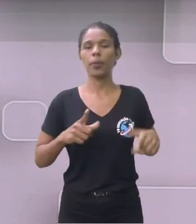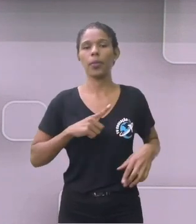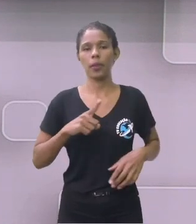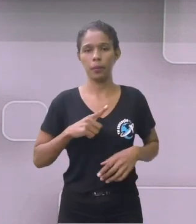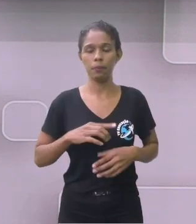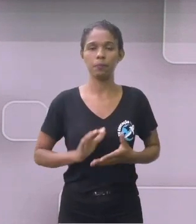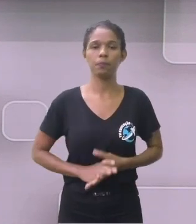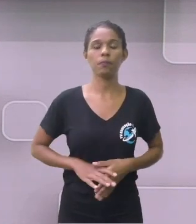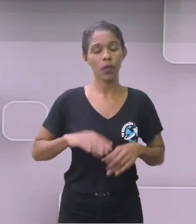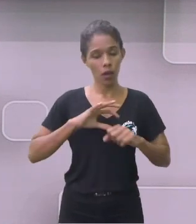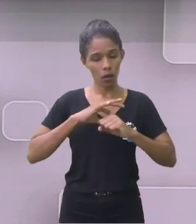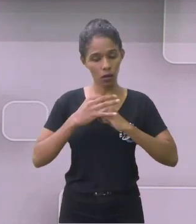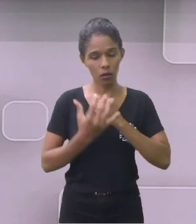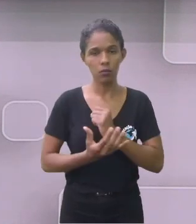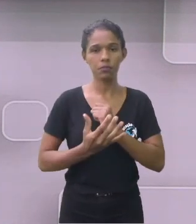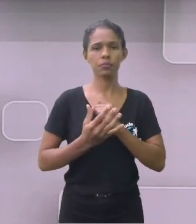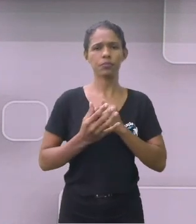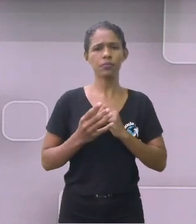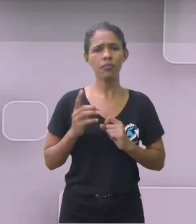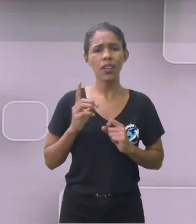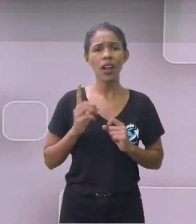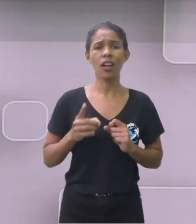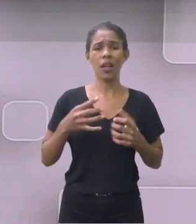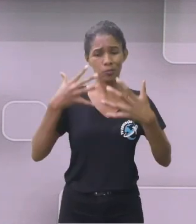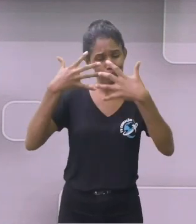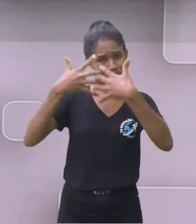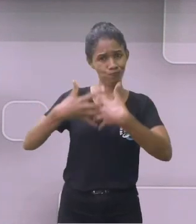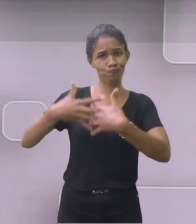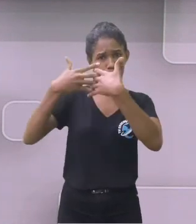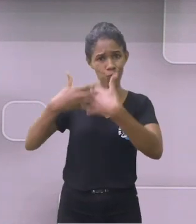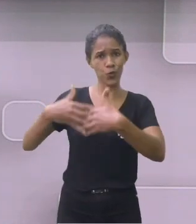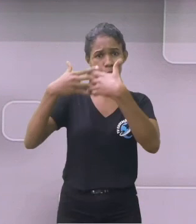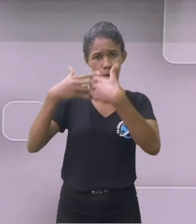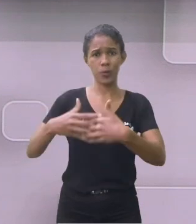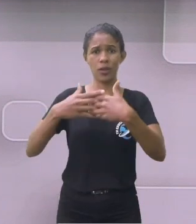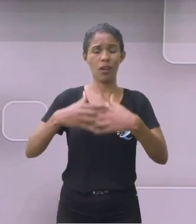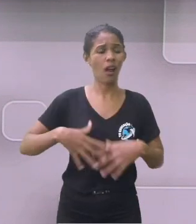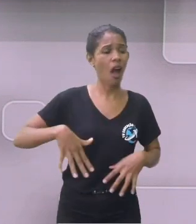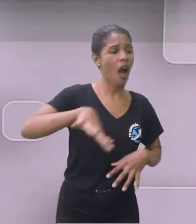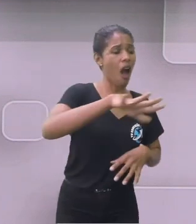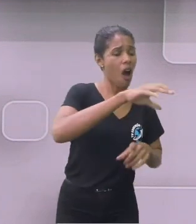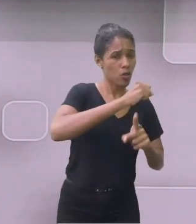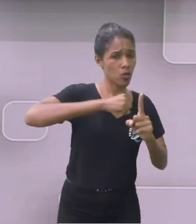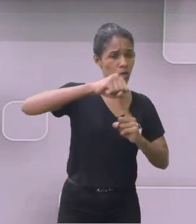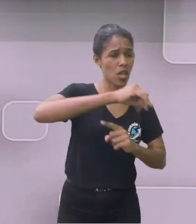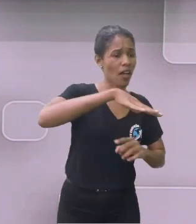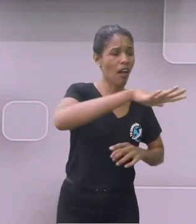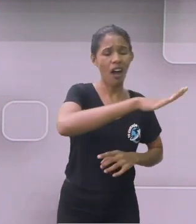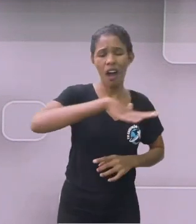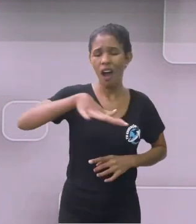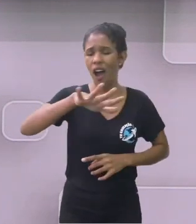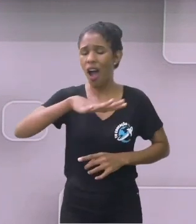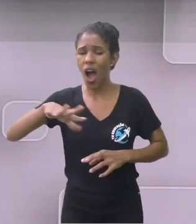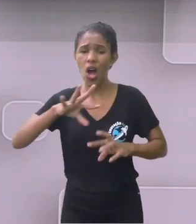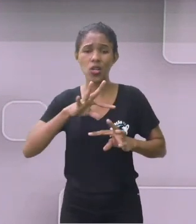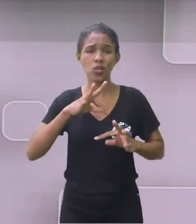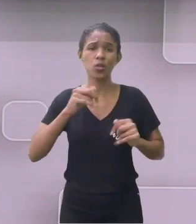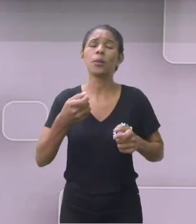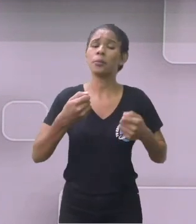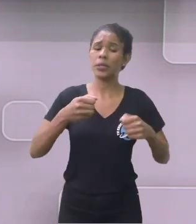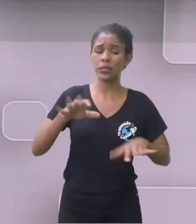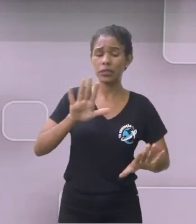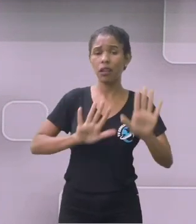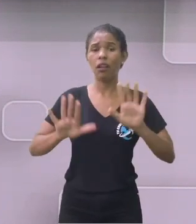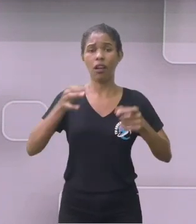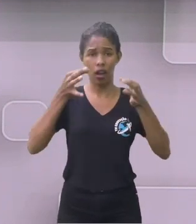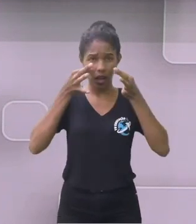A Covid-19 é uma questão complexa que envolve diversas áreas da sociedade, devendo sempre ser tratada com a devida